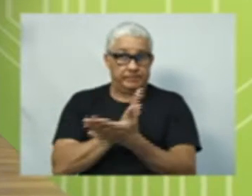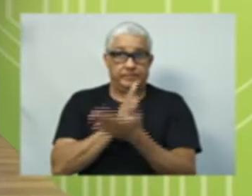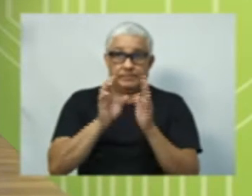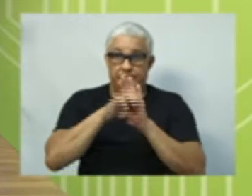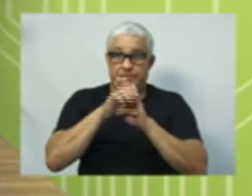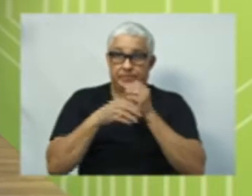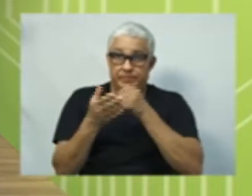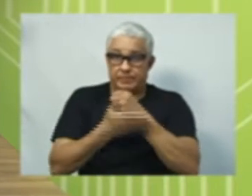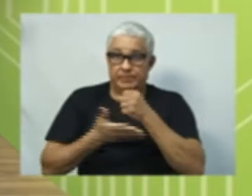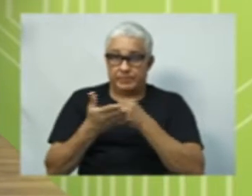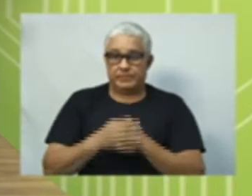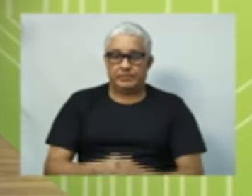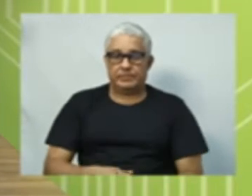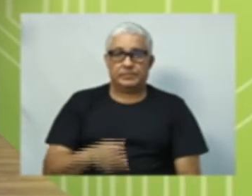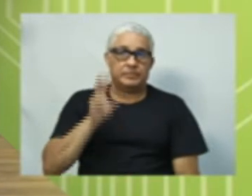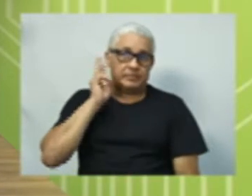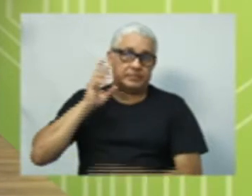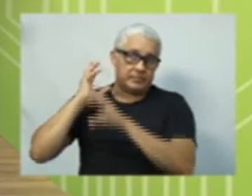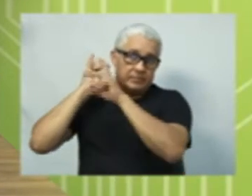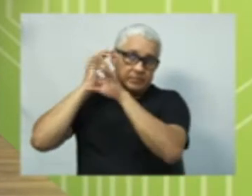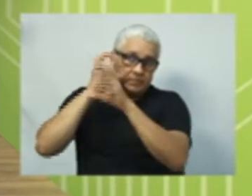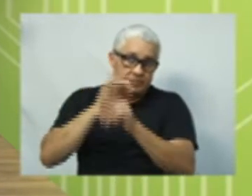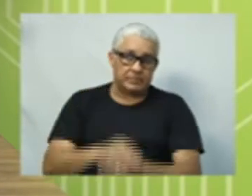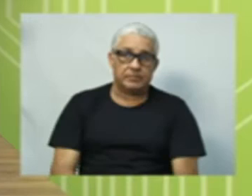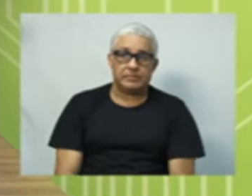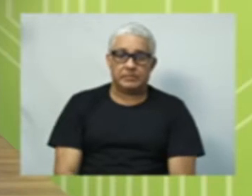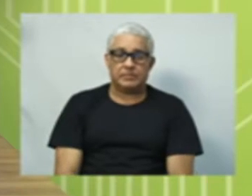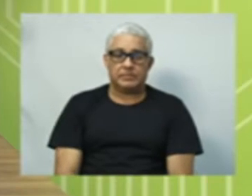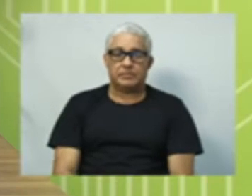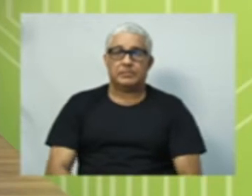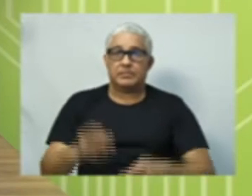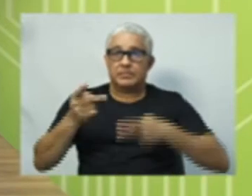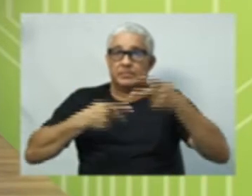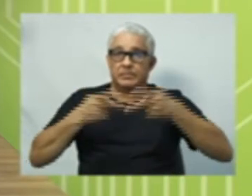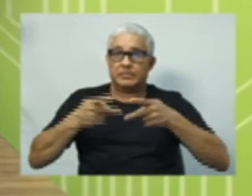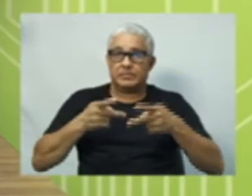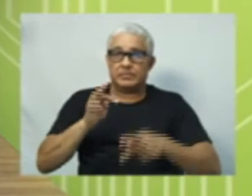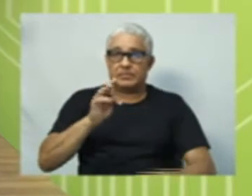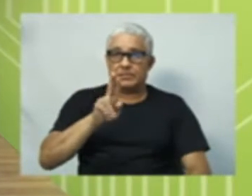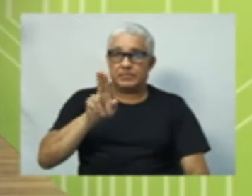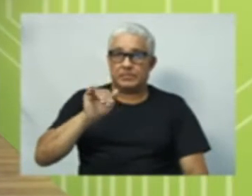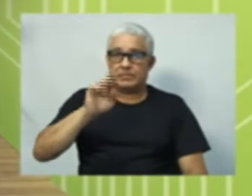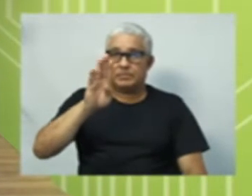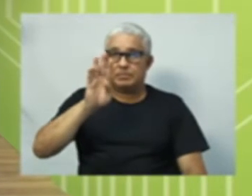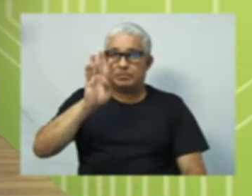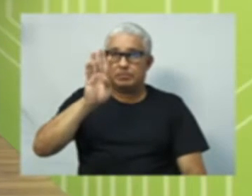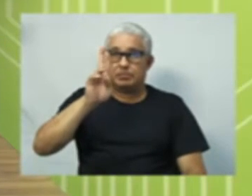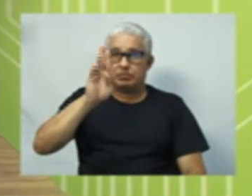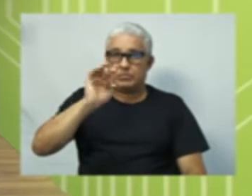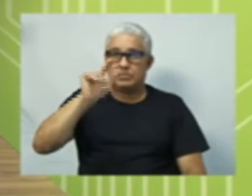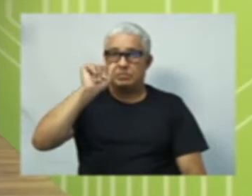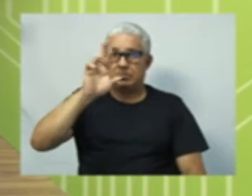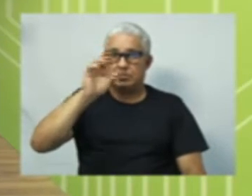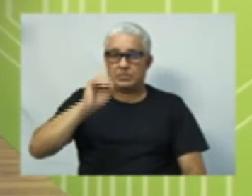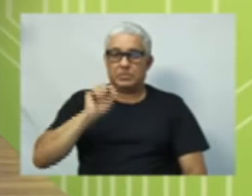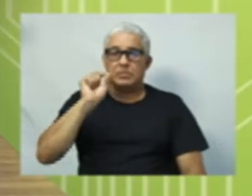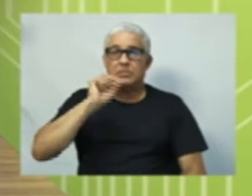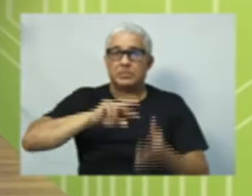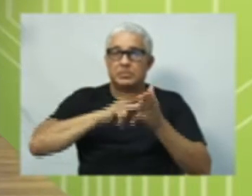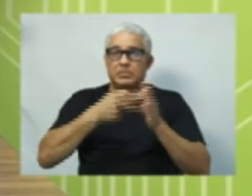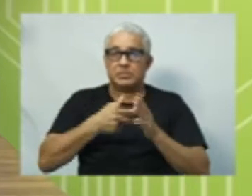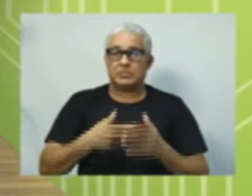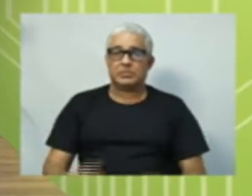básicos. Vamos relembrar um pouquinho deles? Planejamento tributário. O que é planejamento tributário? Vamos